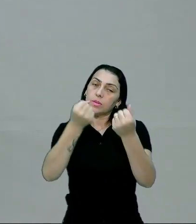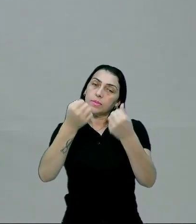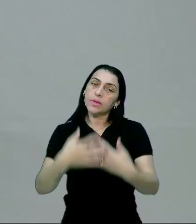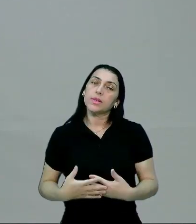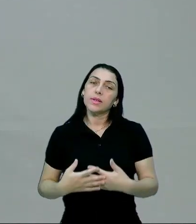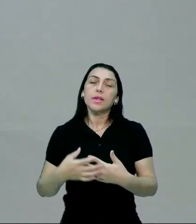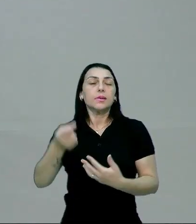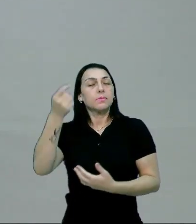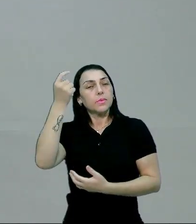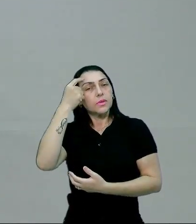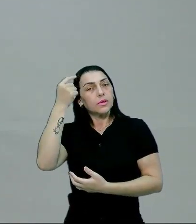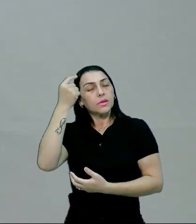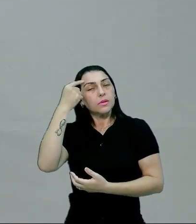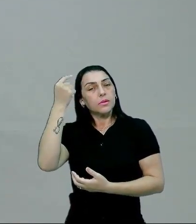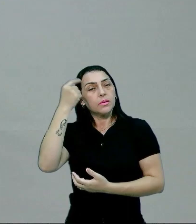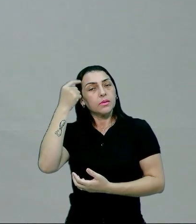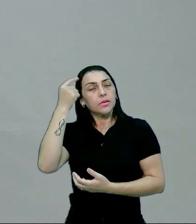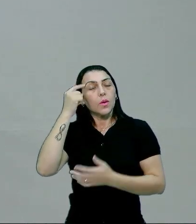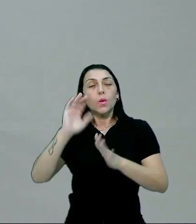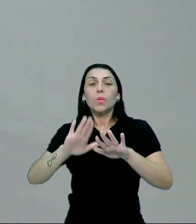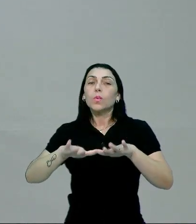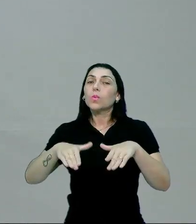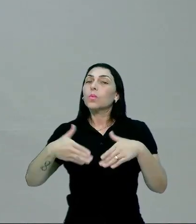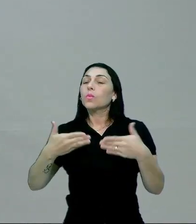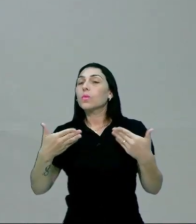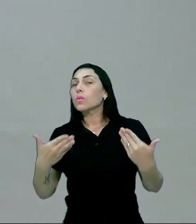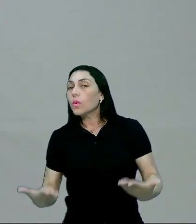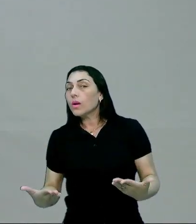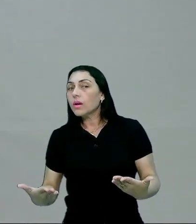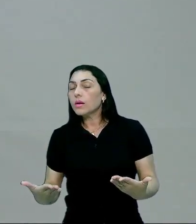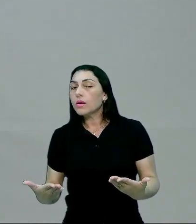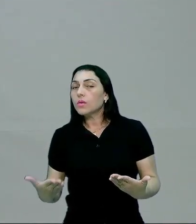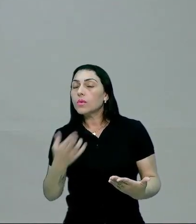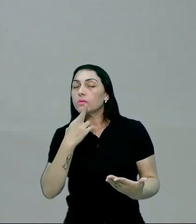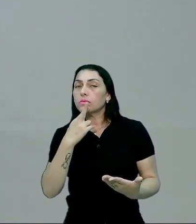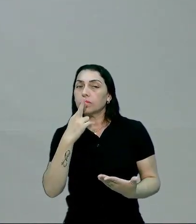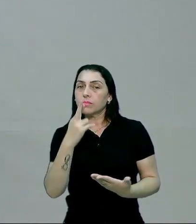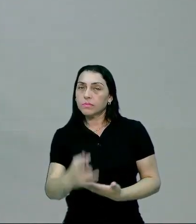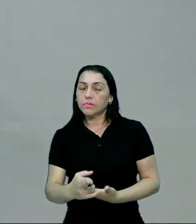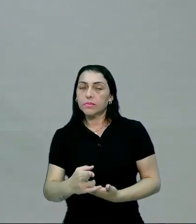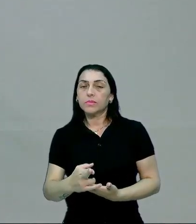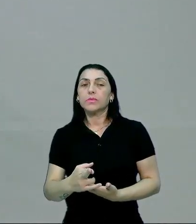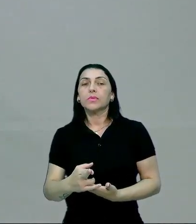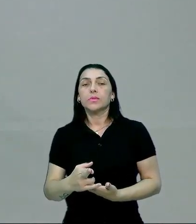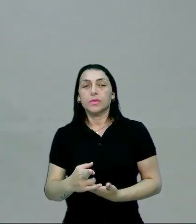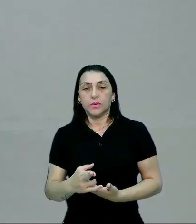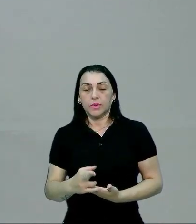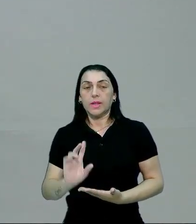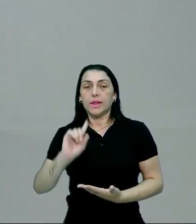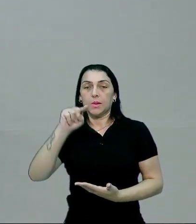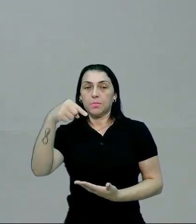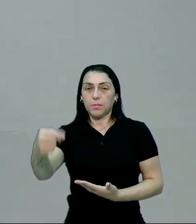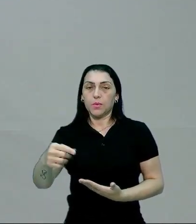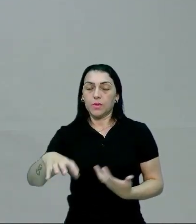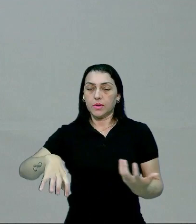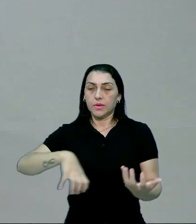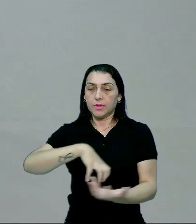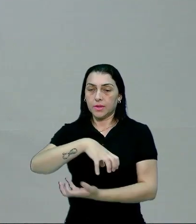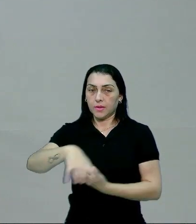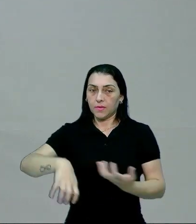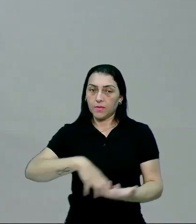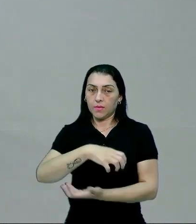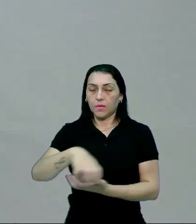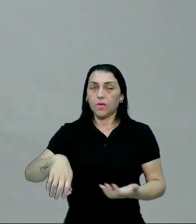essa perspectiva de qual seria o resultado de um processo pós-revolução com a queda